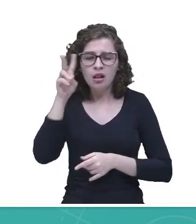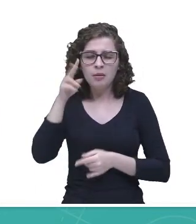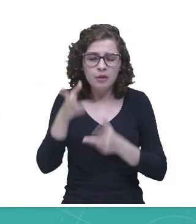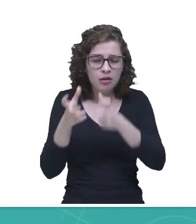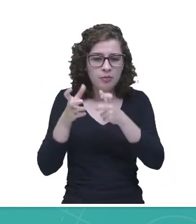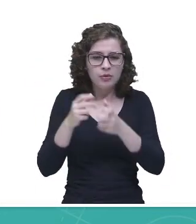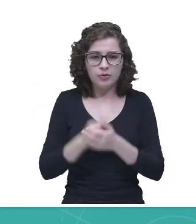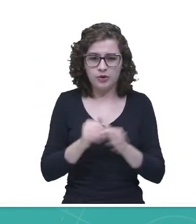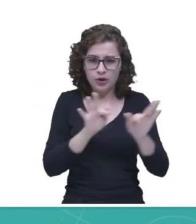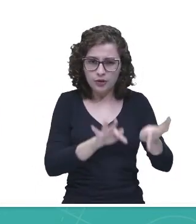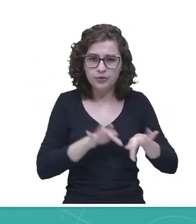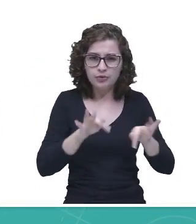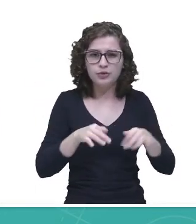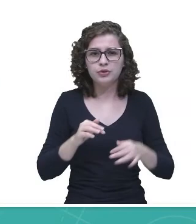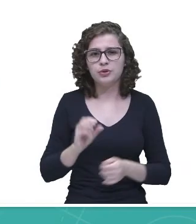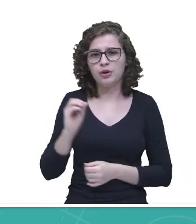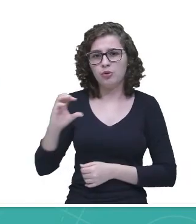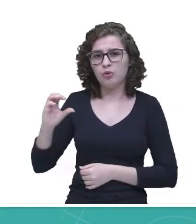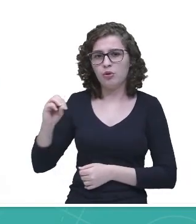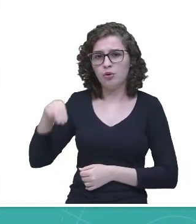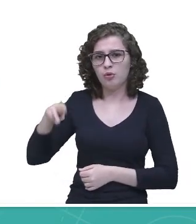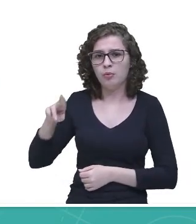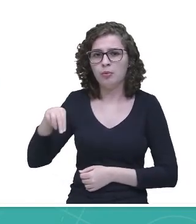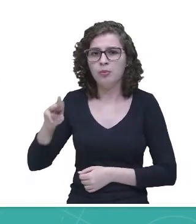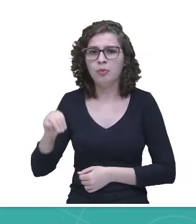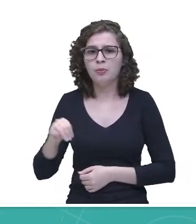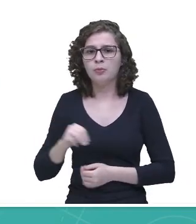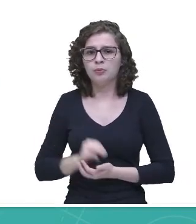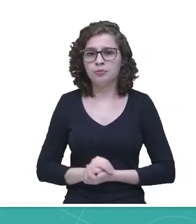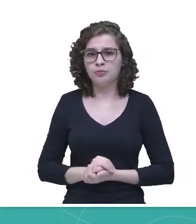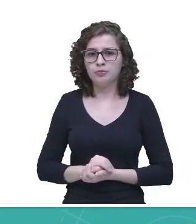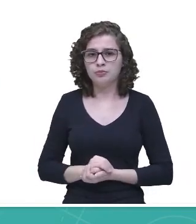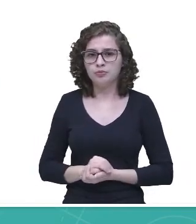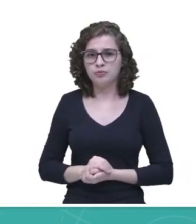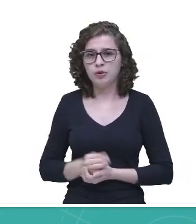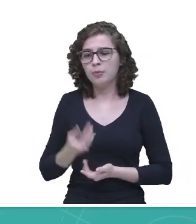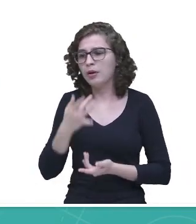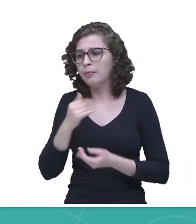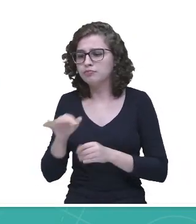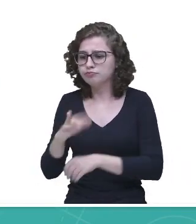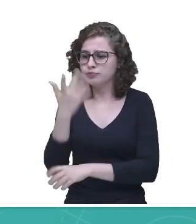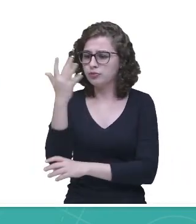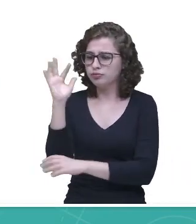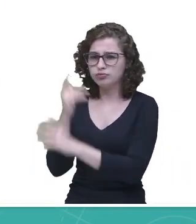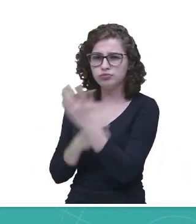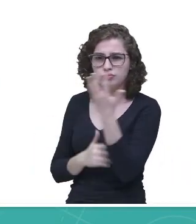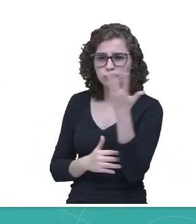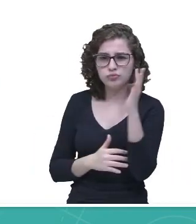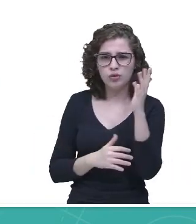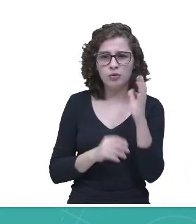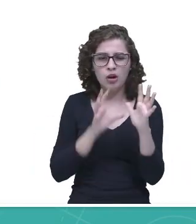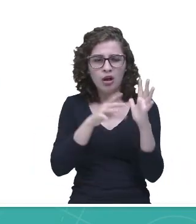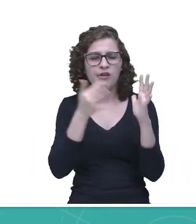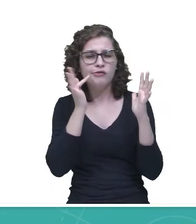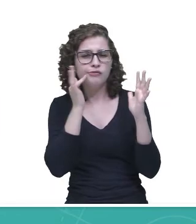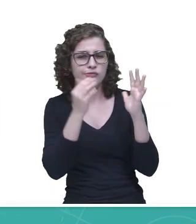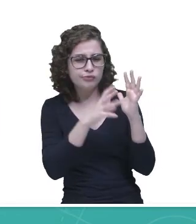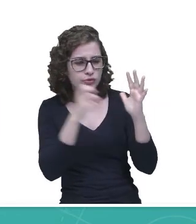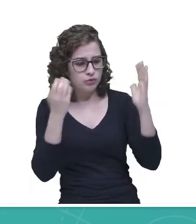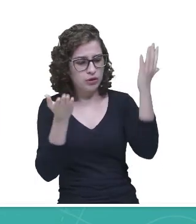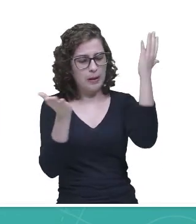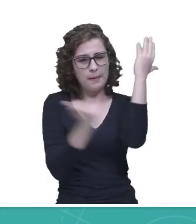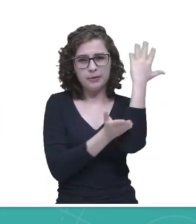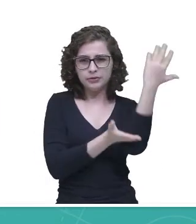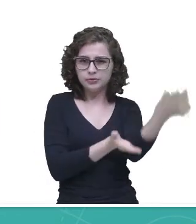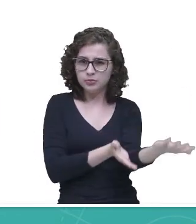manso comum, que era aquelas terras, né? Para colher frutos, raízes, extrair madeira, apenas a atividade